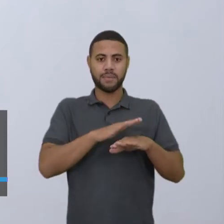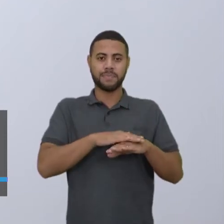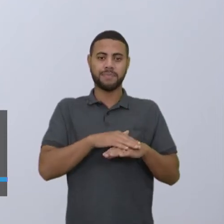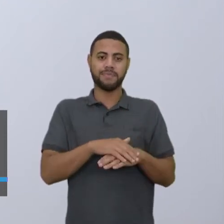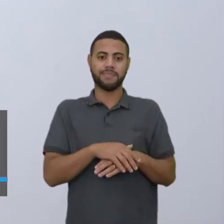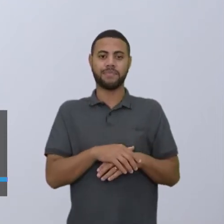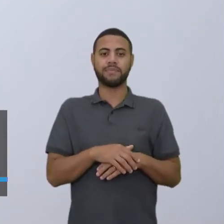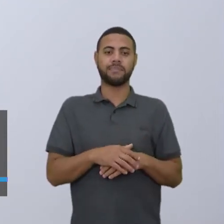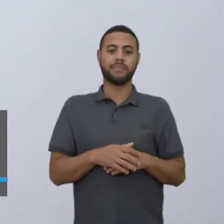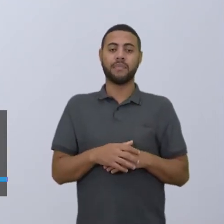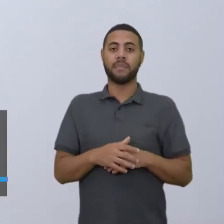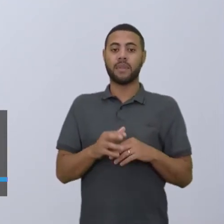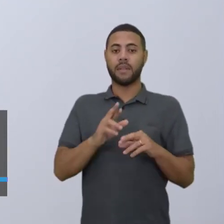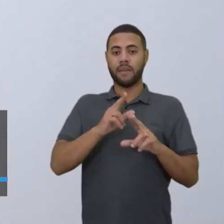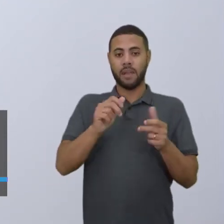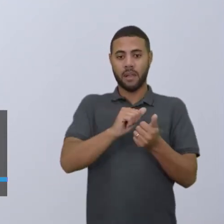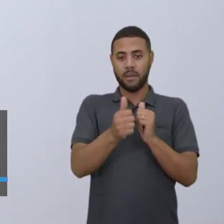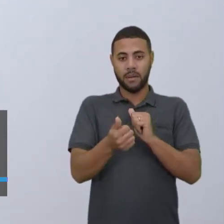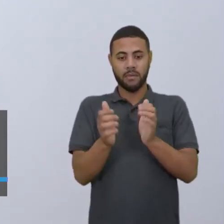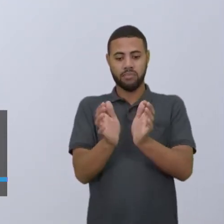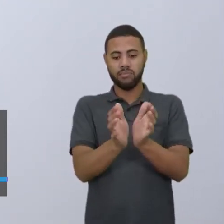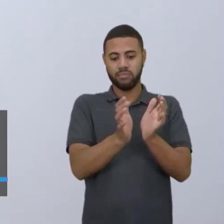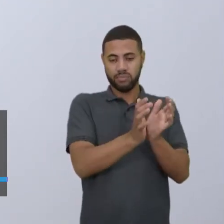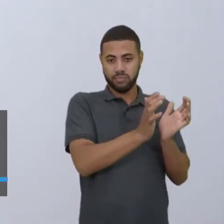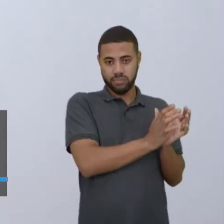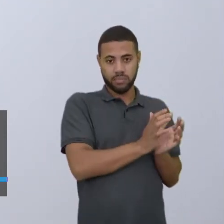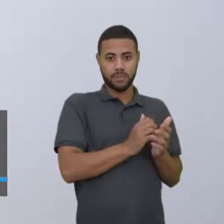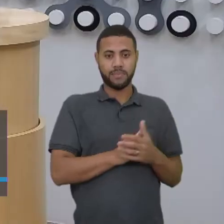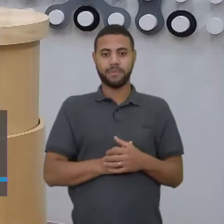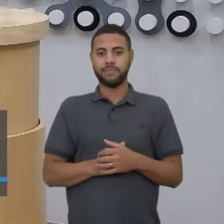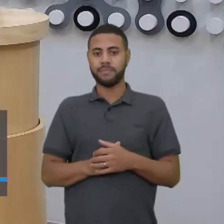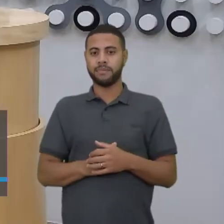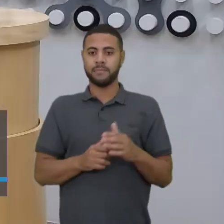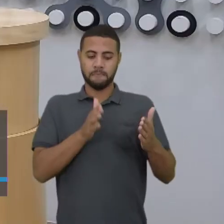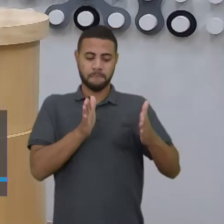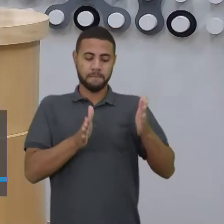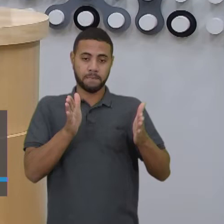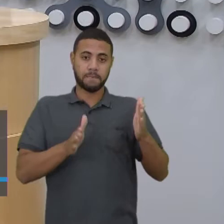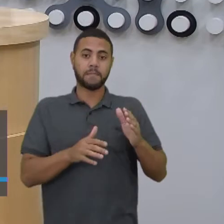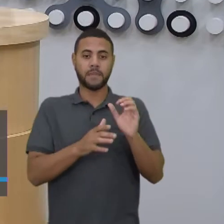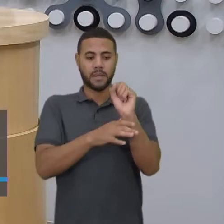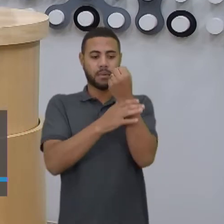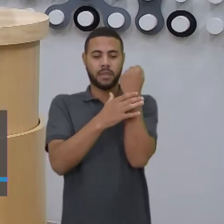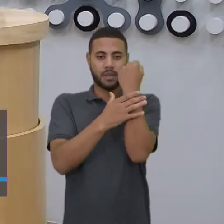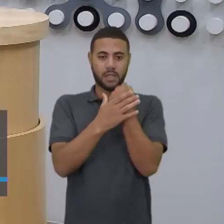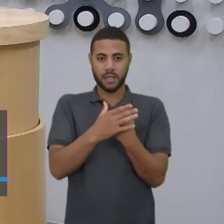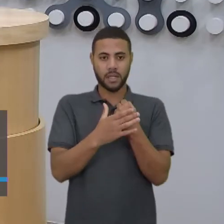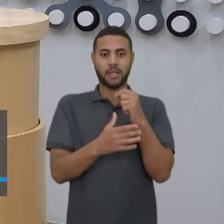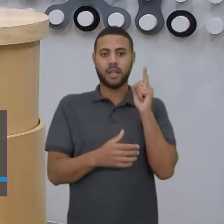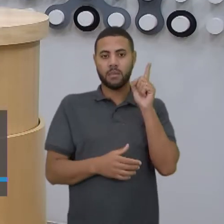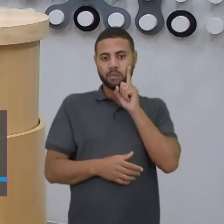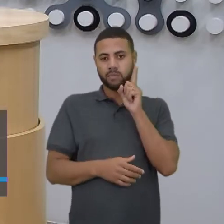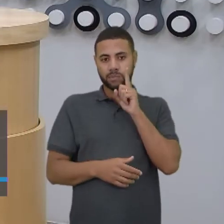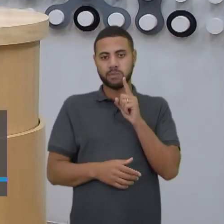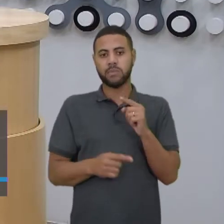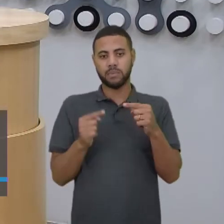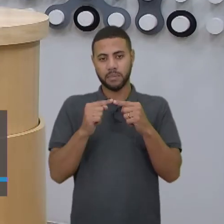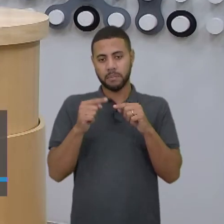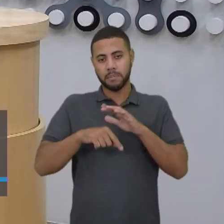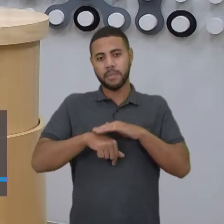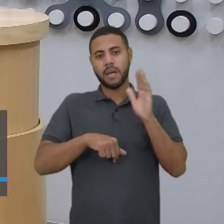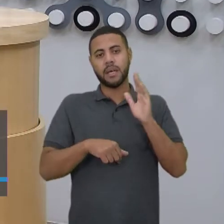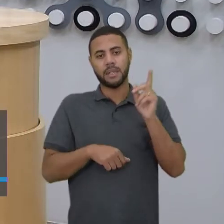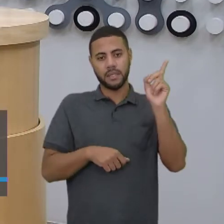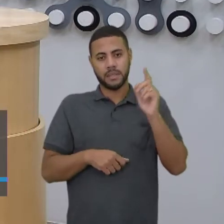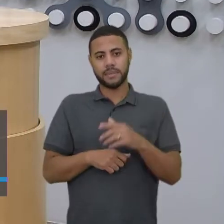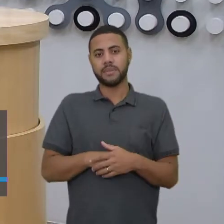os períodos de vários esportes, né? as temporadas, né? Temporadas. Mas basquete, Estados Unidos, você falou basquete. Basquete, né? Verdade. Aí tem esportes que eles quase